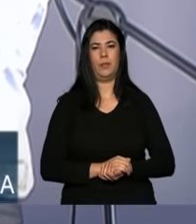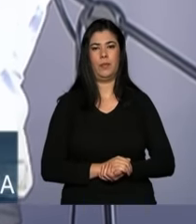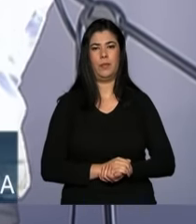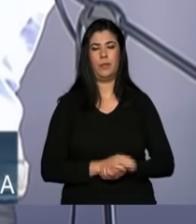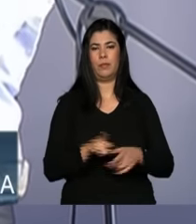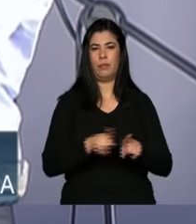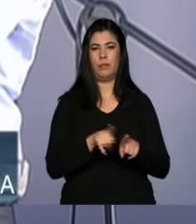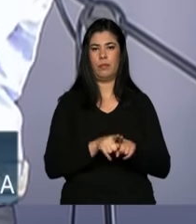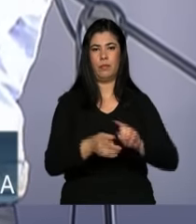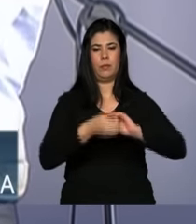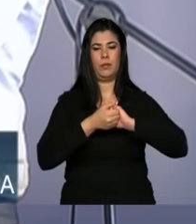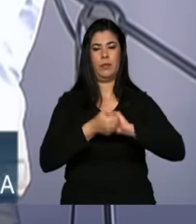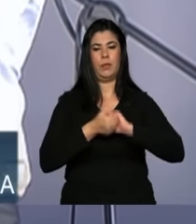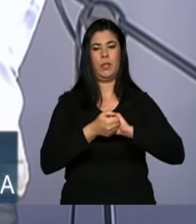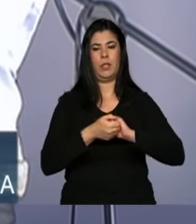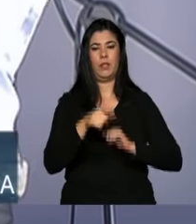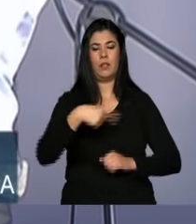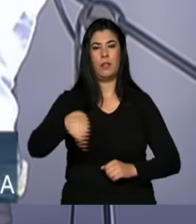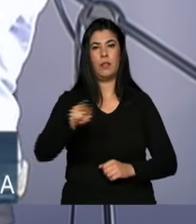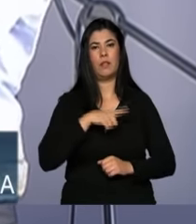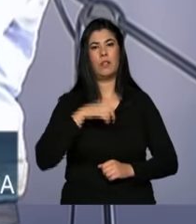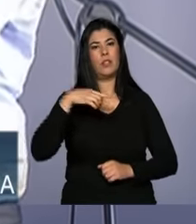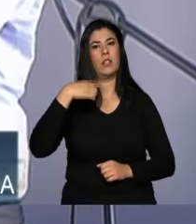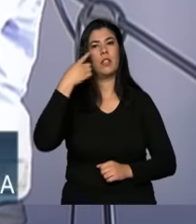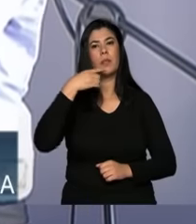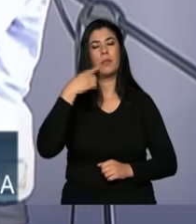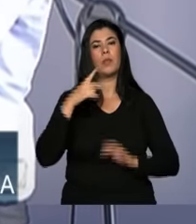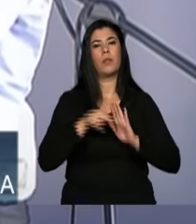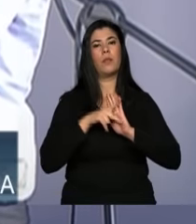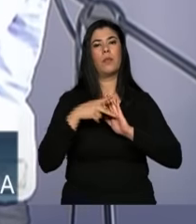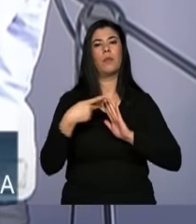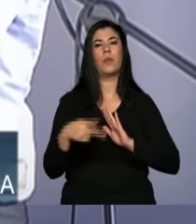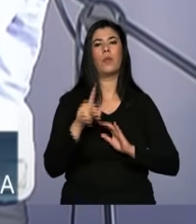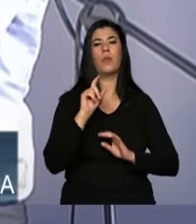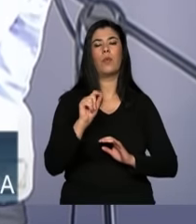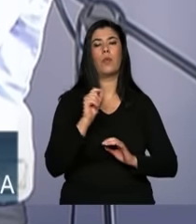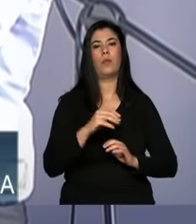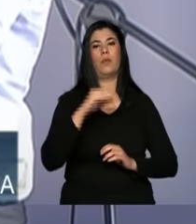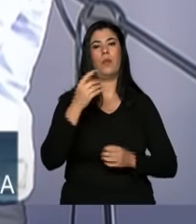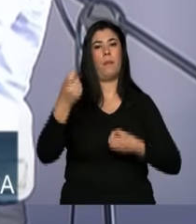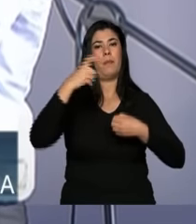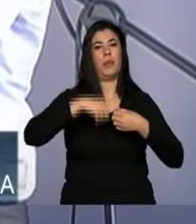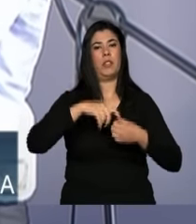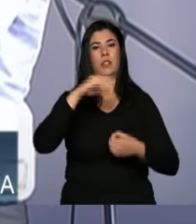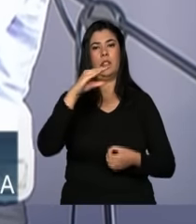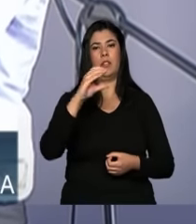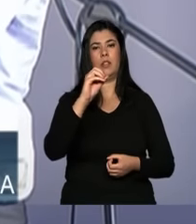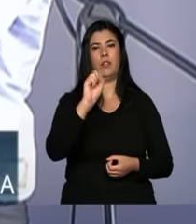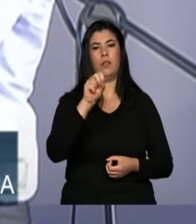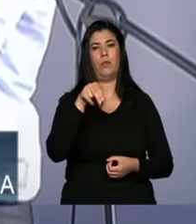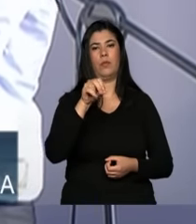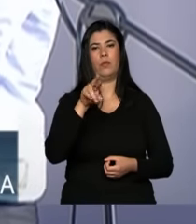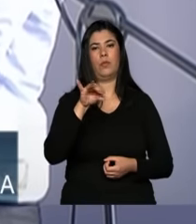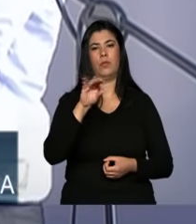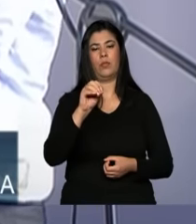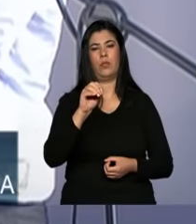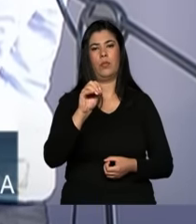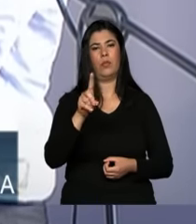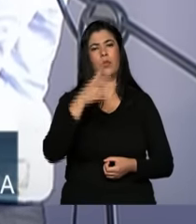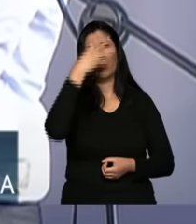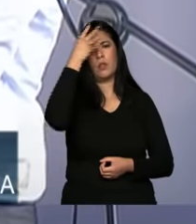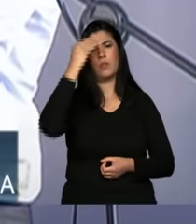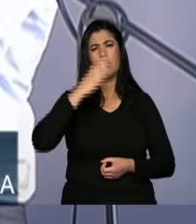E aqui eu estou cobrando dos nossos deputados o consórcio municipal. Não esqueçam, é que nem aquela criança, não esqueça da minha calói,